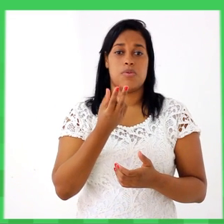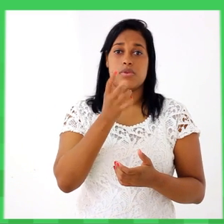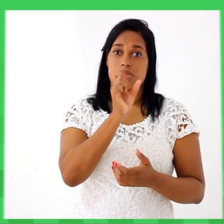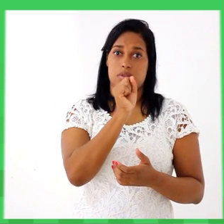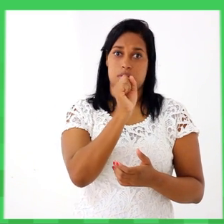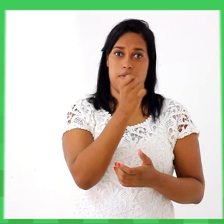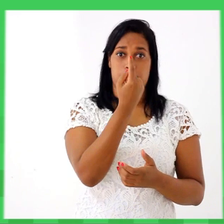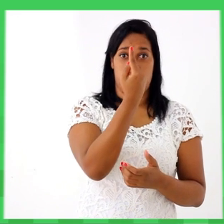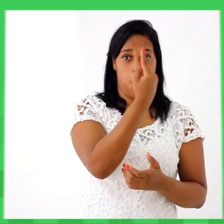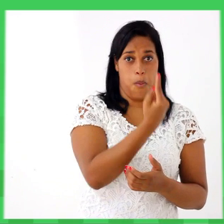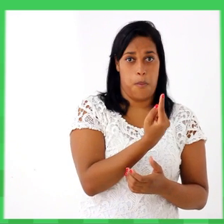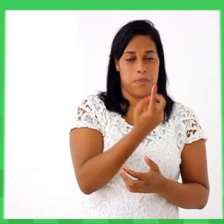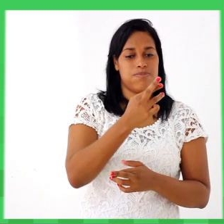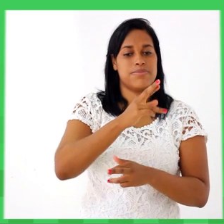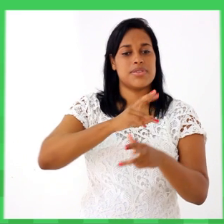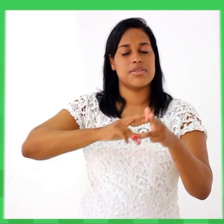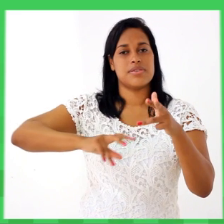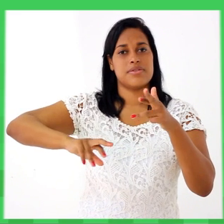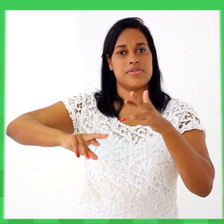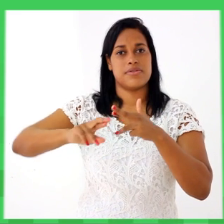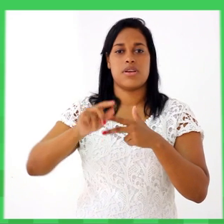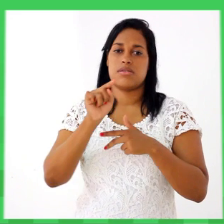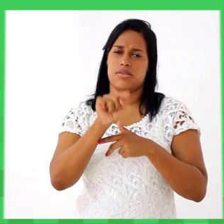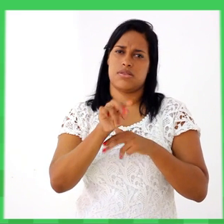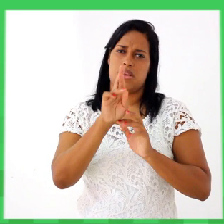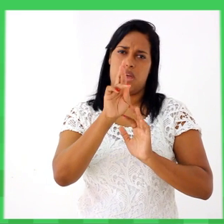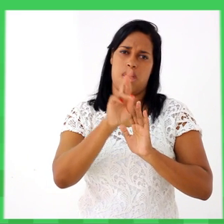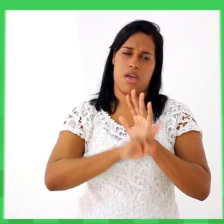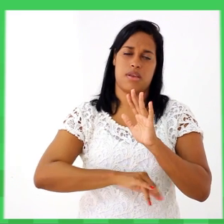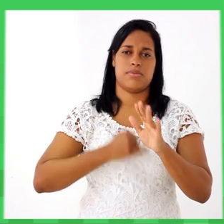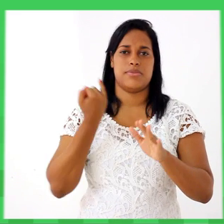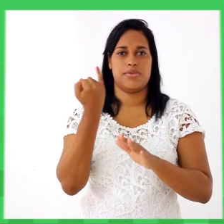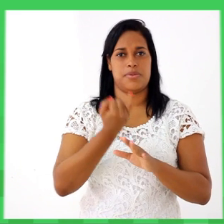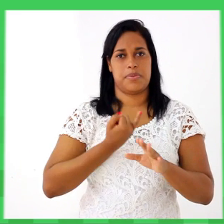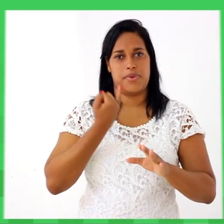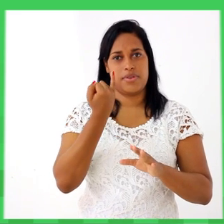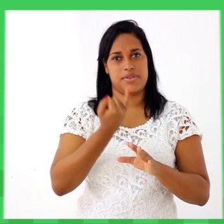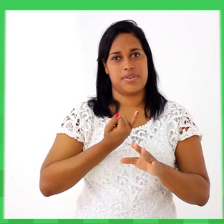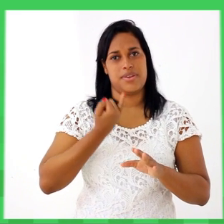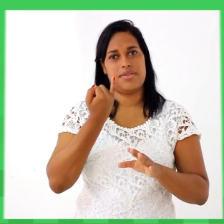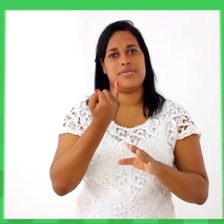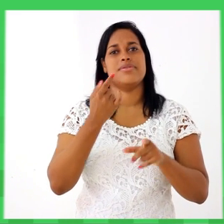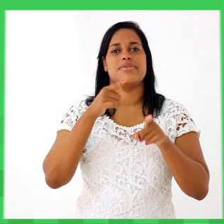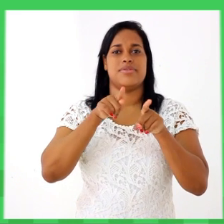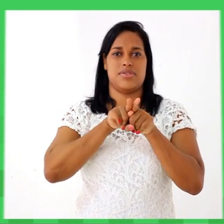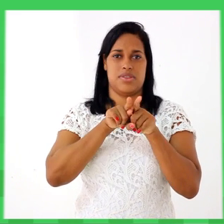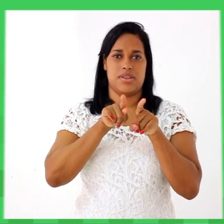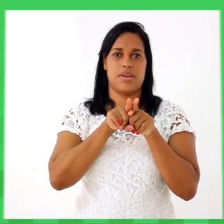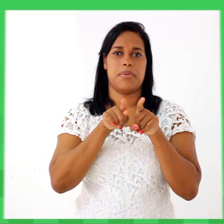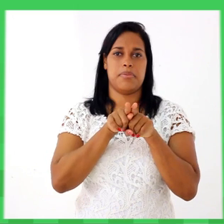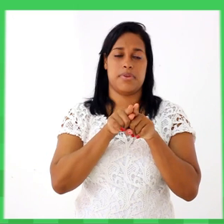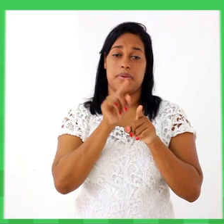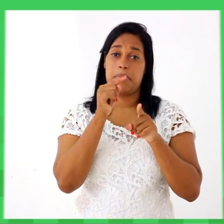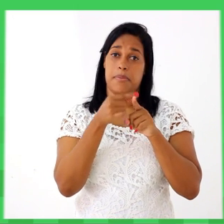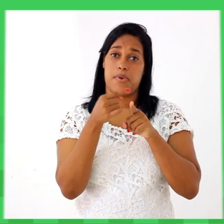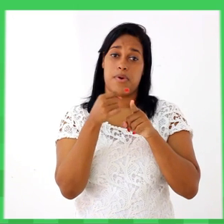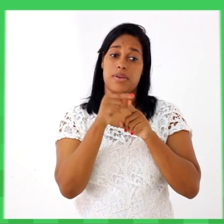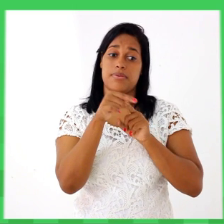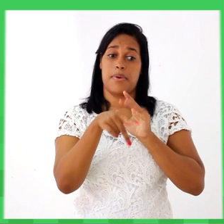vários, essa regra é básica, você sempre tem que fazer assim. A chave primária de produtos vai para a